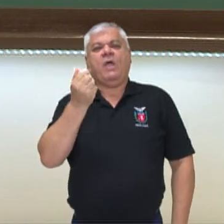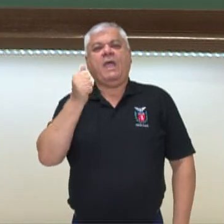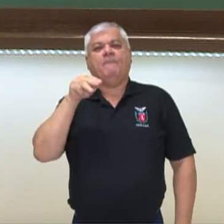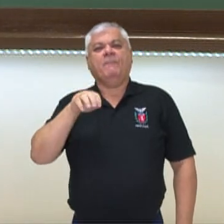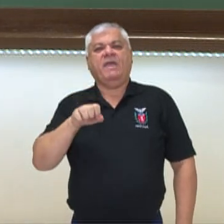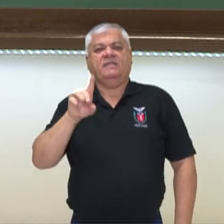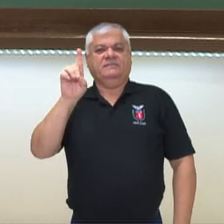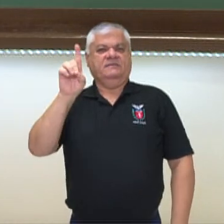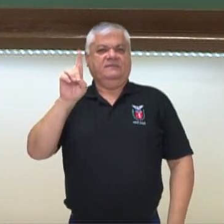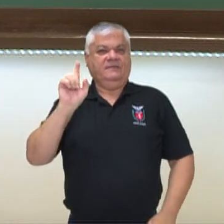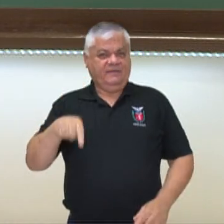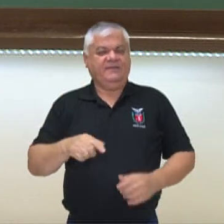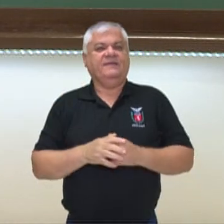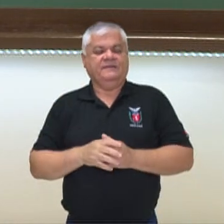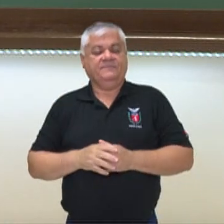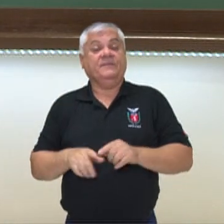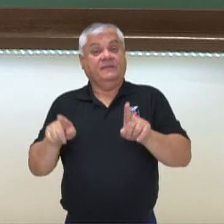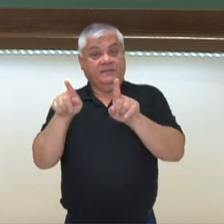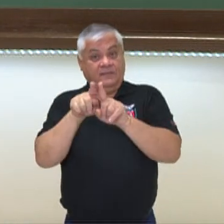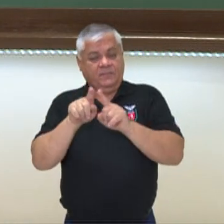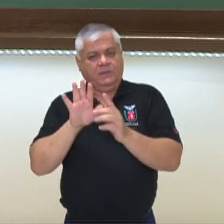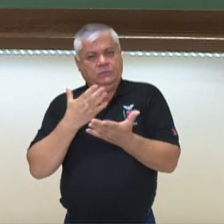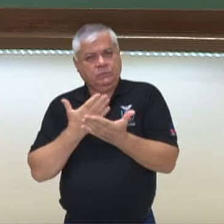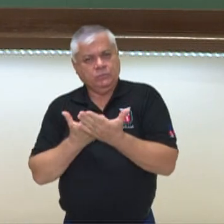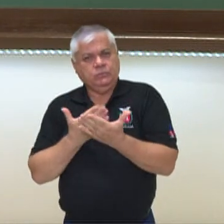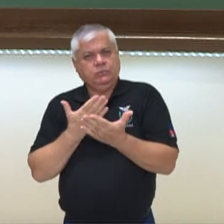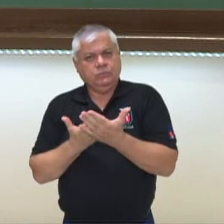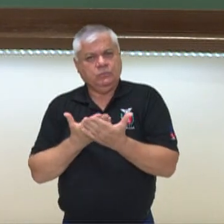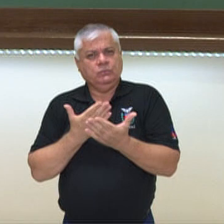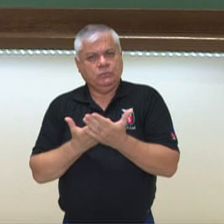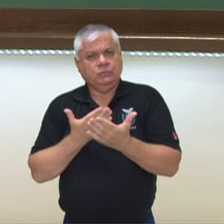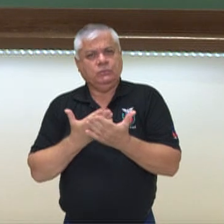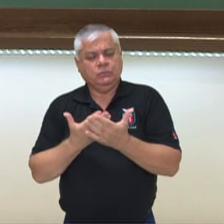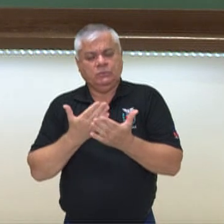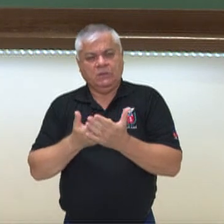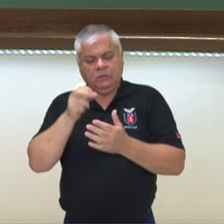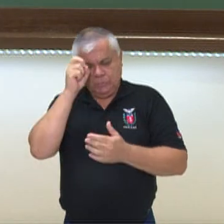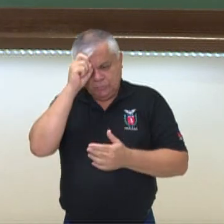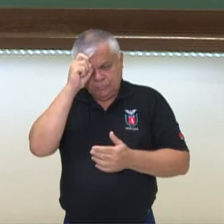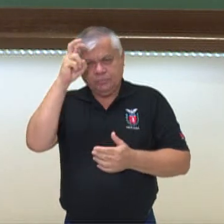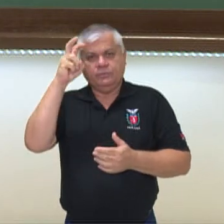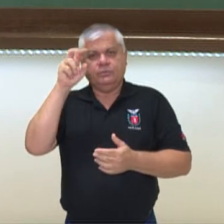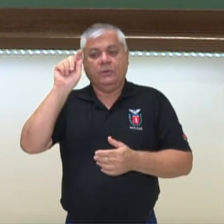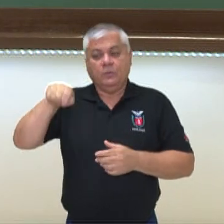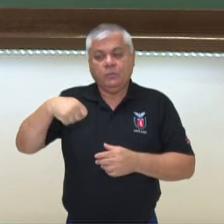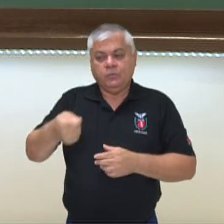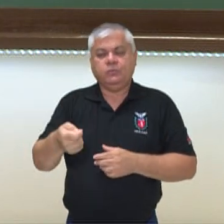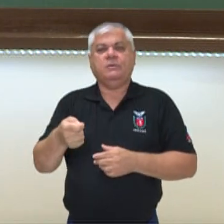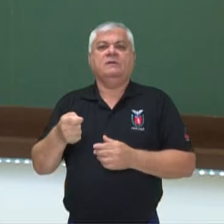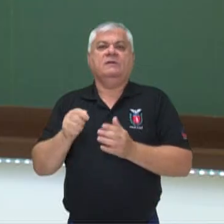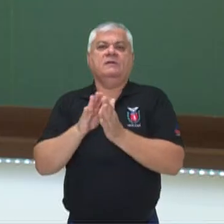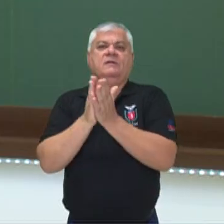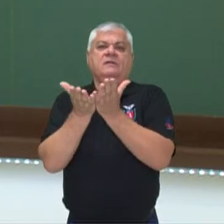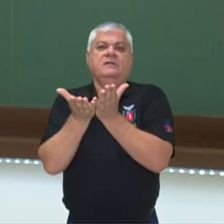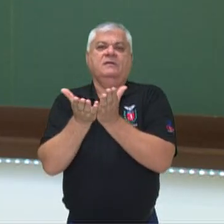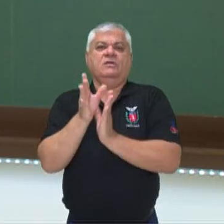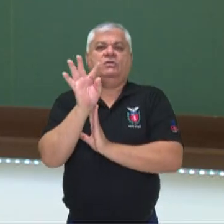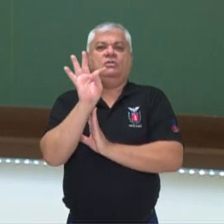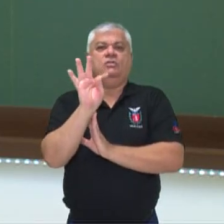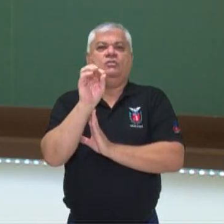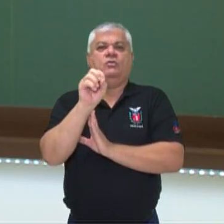chamada Cabala. É um tipo de estudo sobre a sabedoria contida no